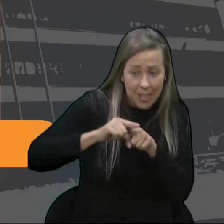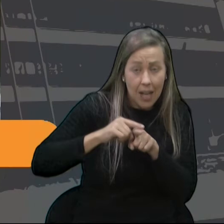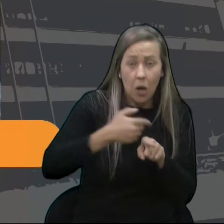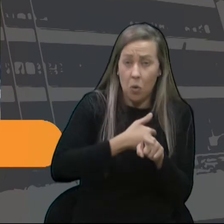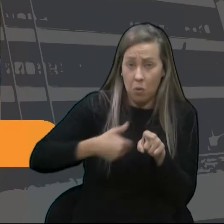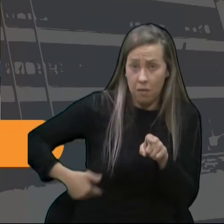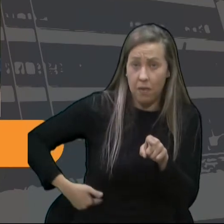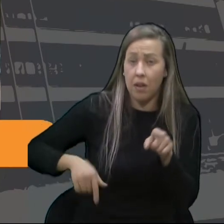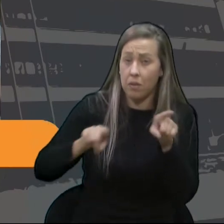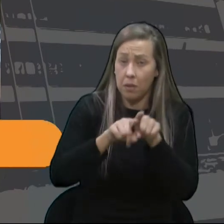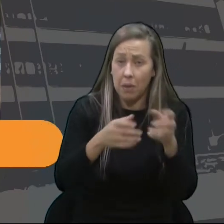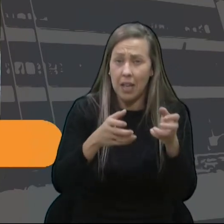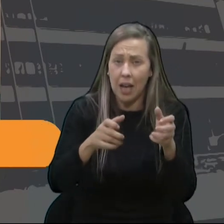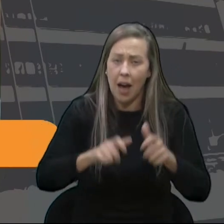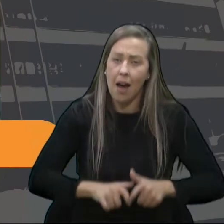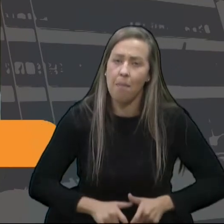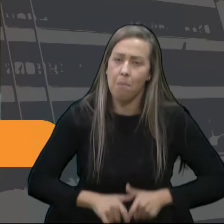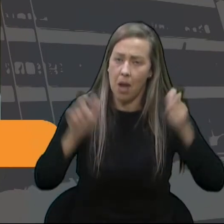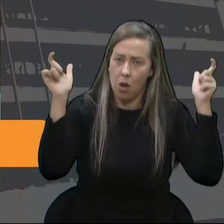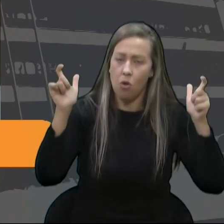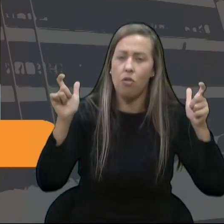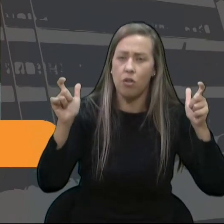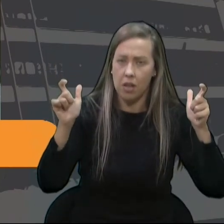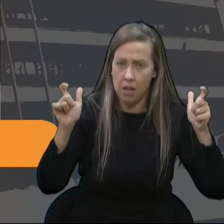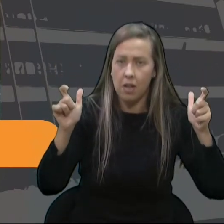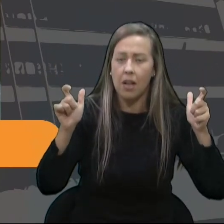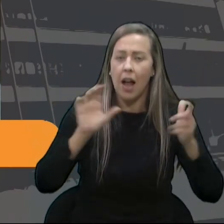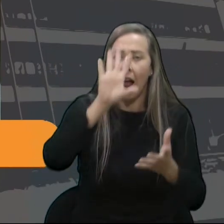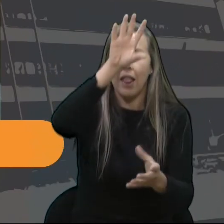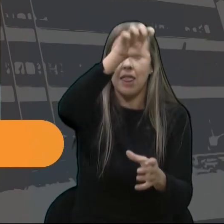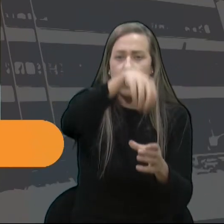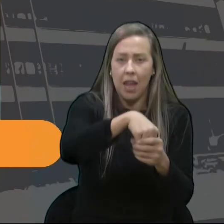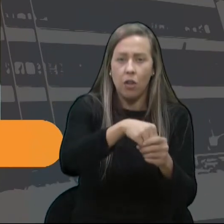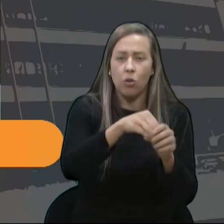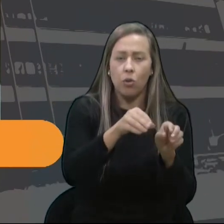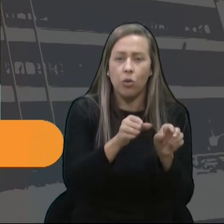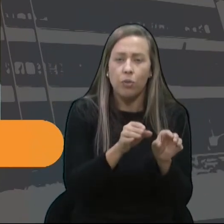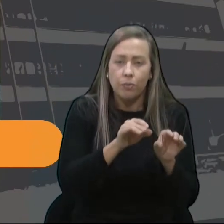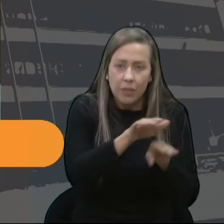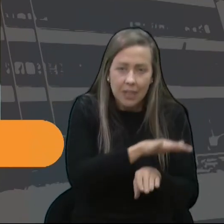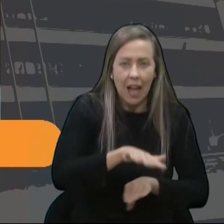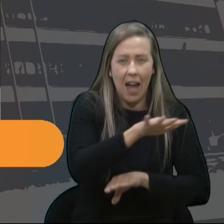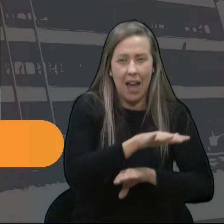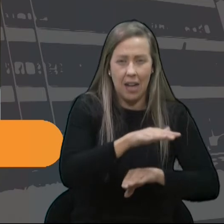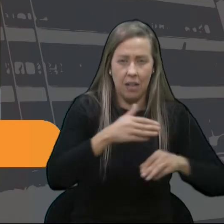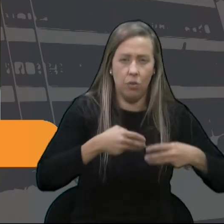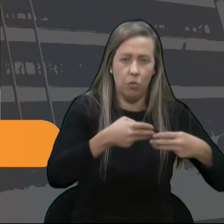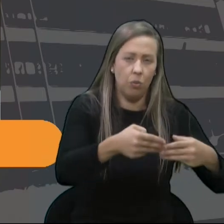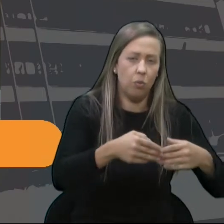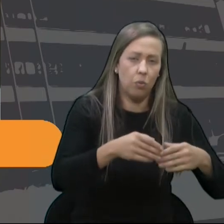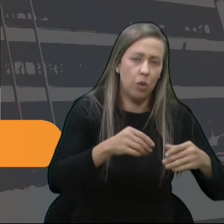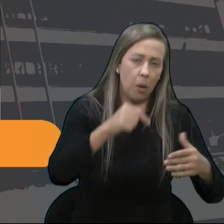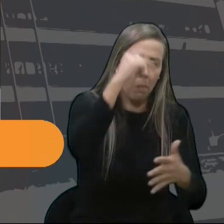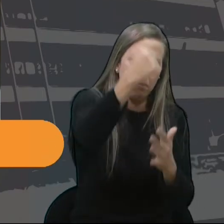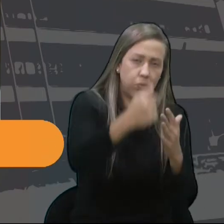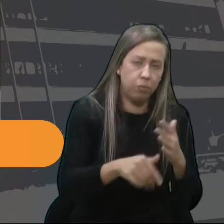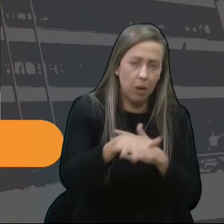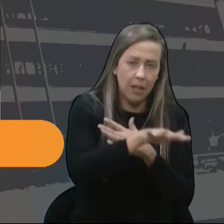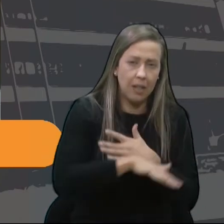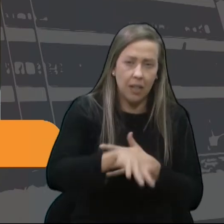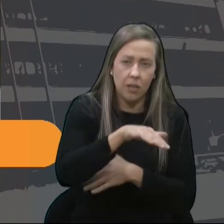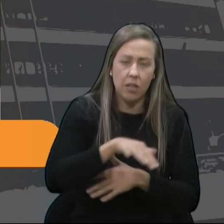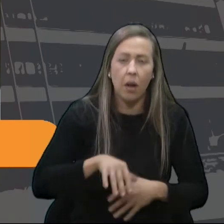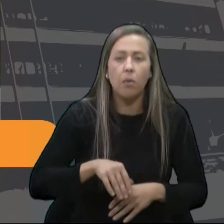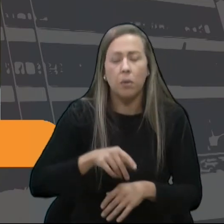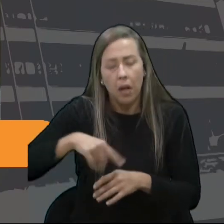ter maioria no Congresso Nacional, para que as votações ali